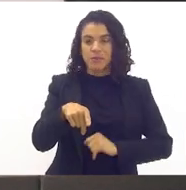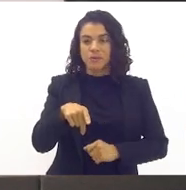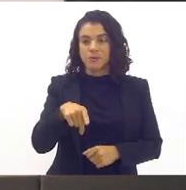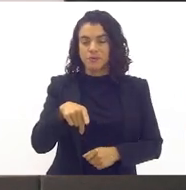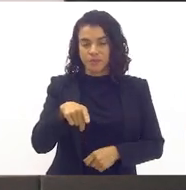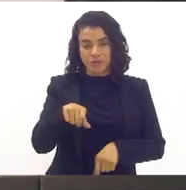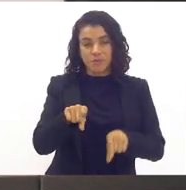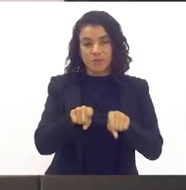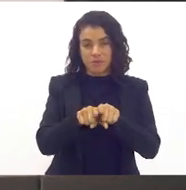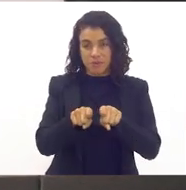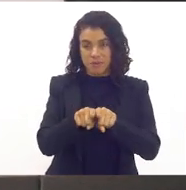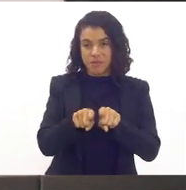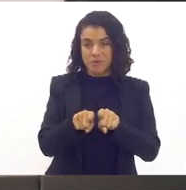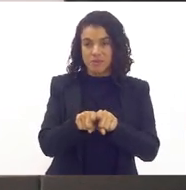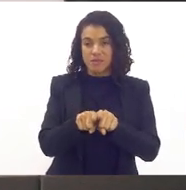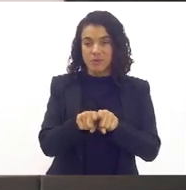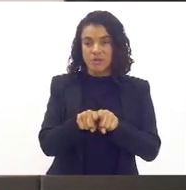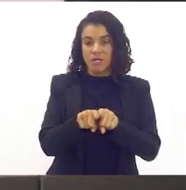também aqui